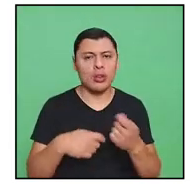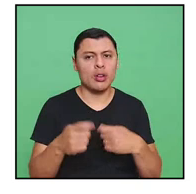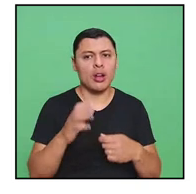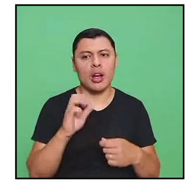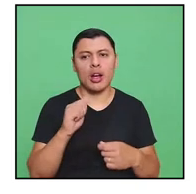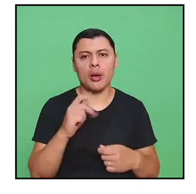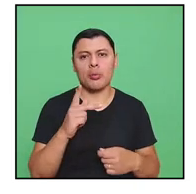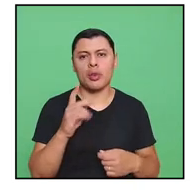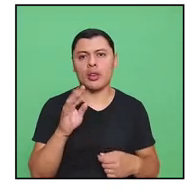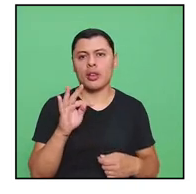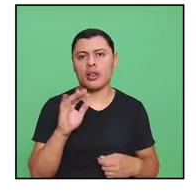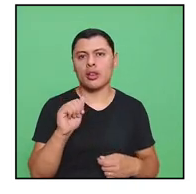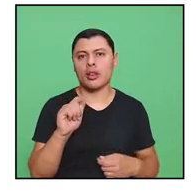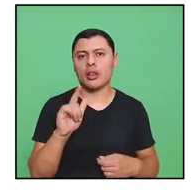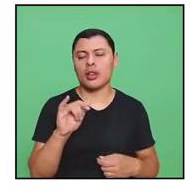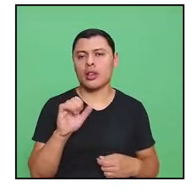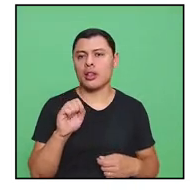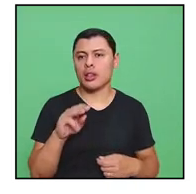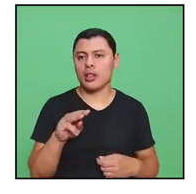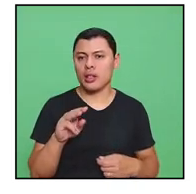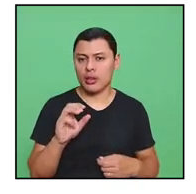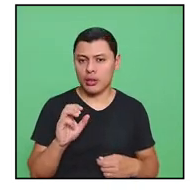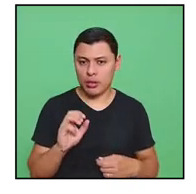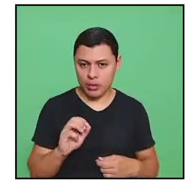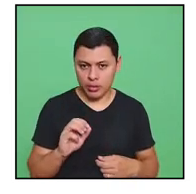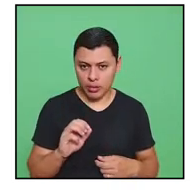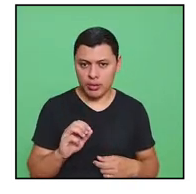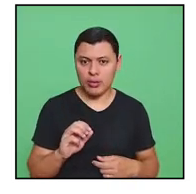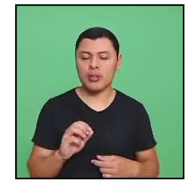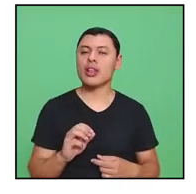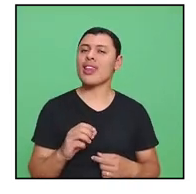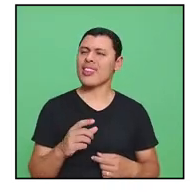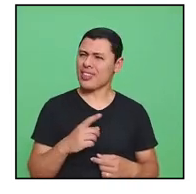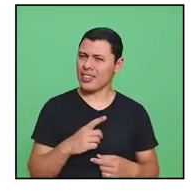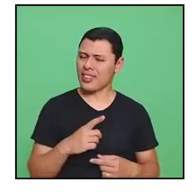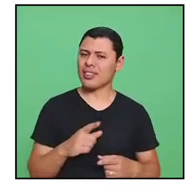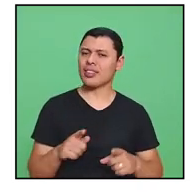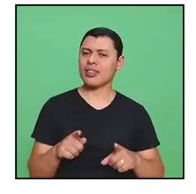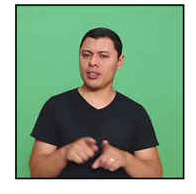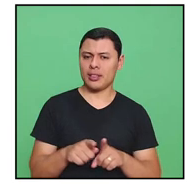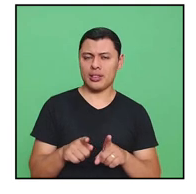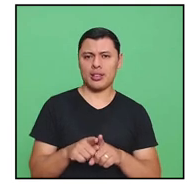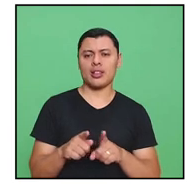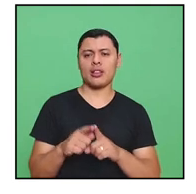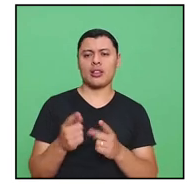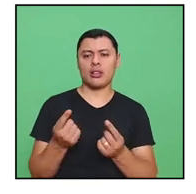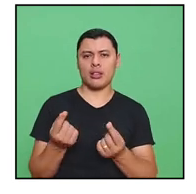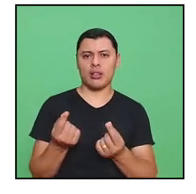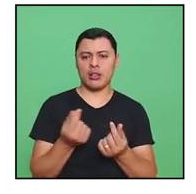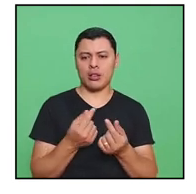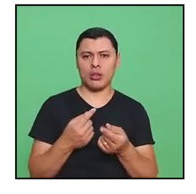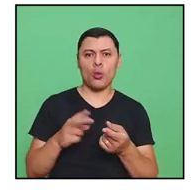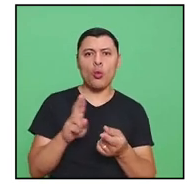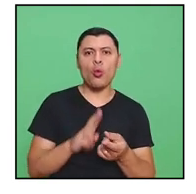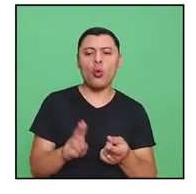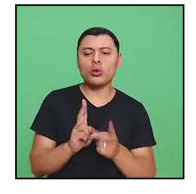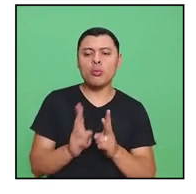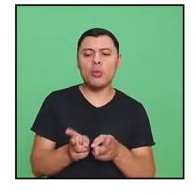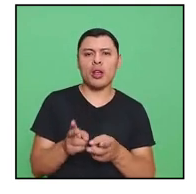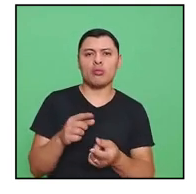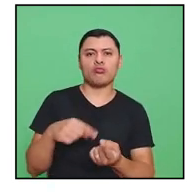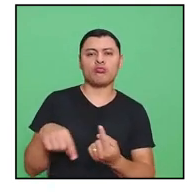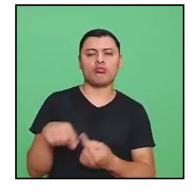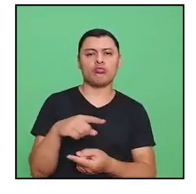um tipo de capitalismo também que come a si próprio. E é interessante ver,